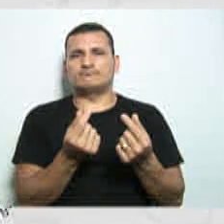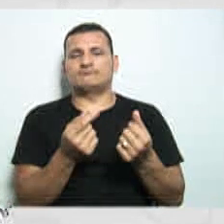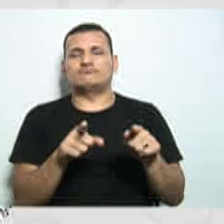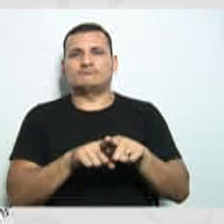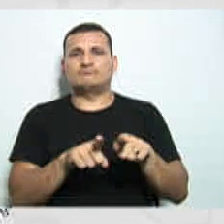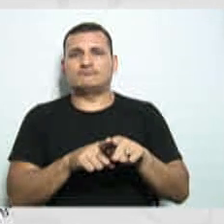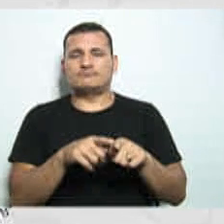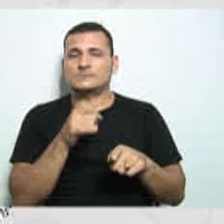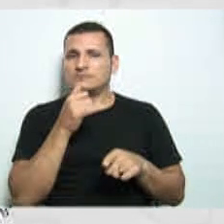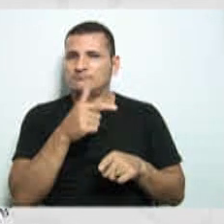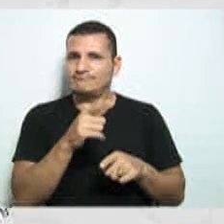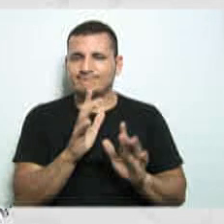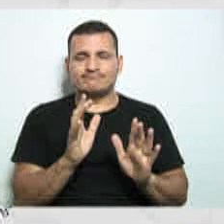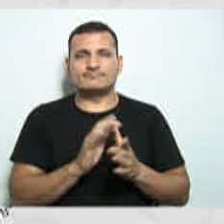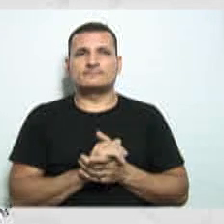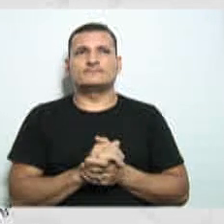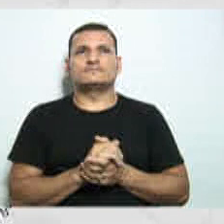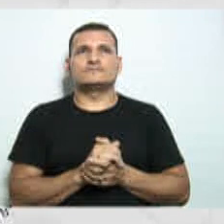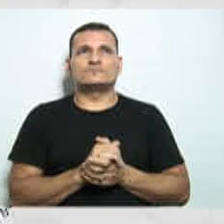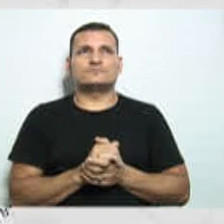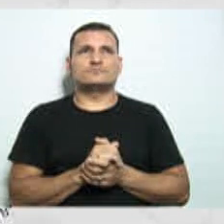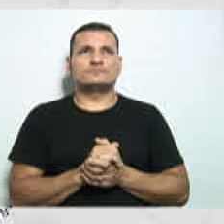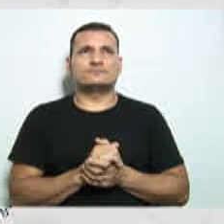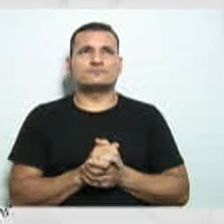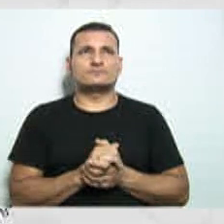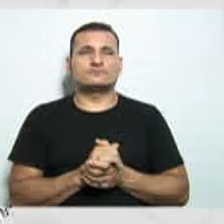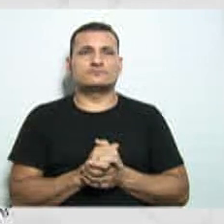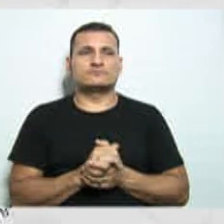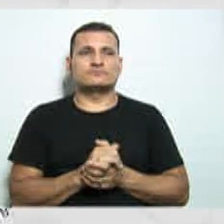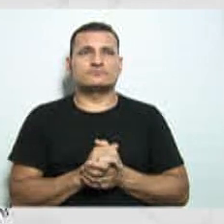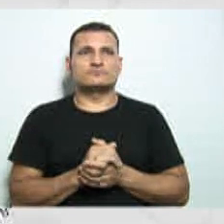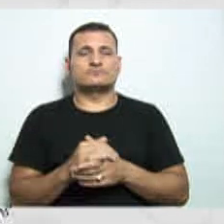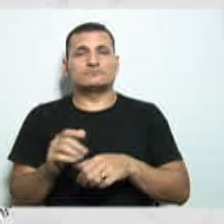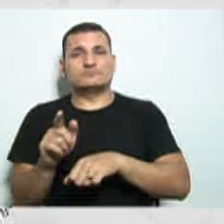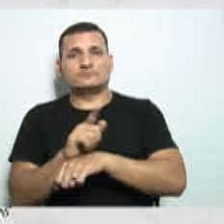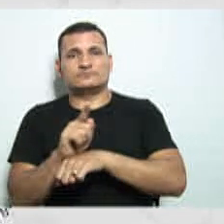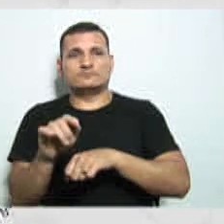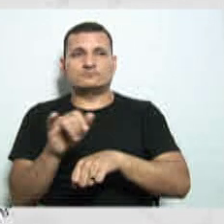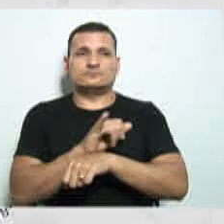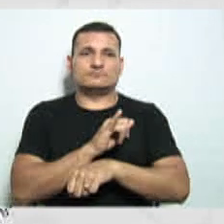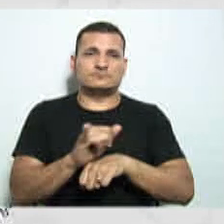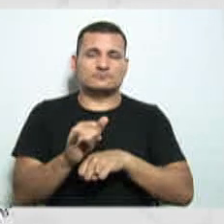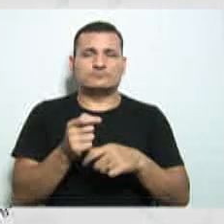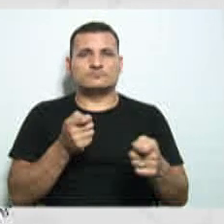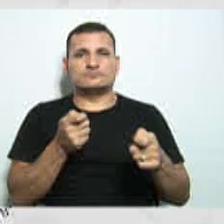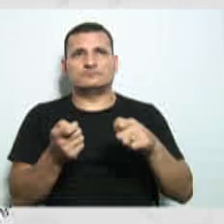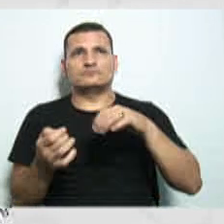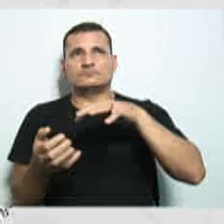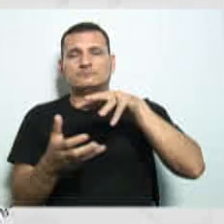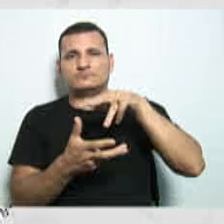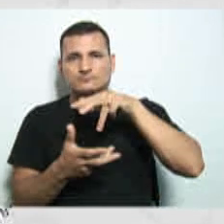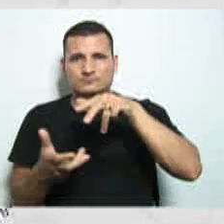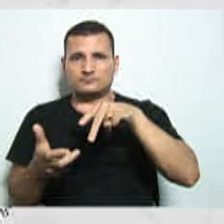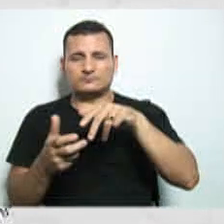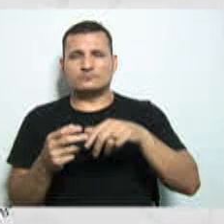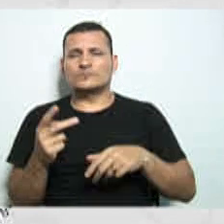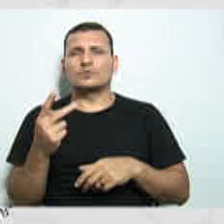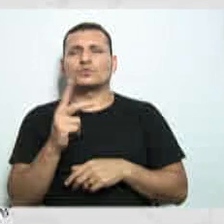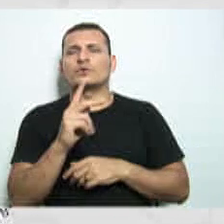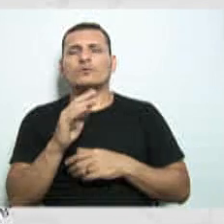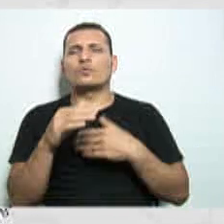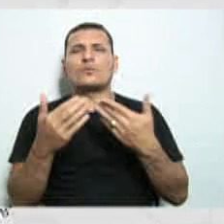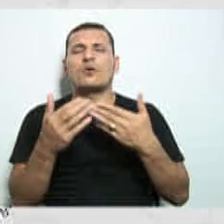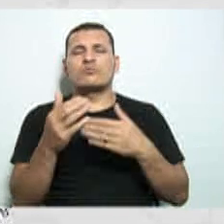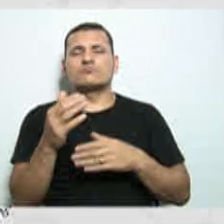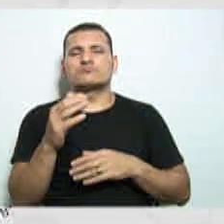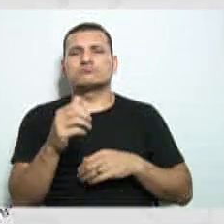se mantém no mercado, tá bom? E aí, é claro, a gestão estratégica e a sustentabilidade, na qual a sua grande vantagem é as